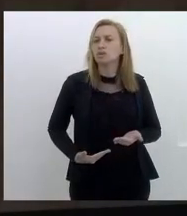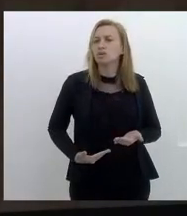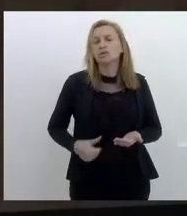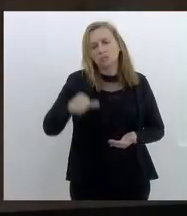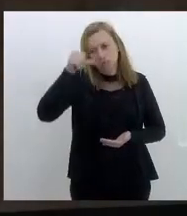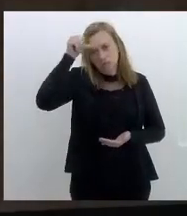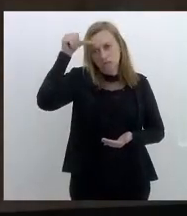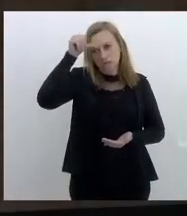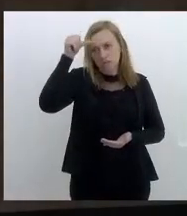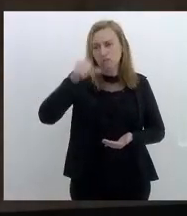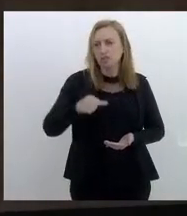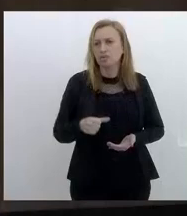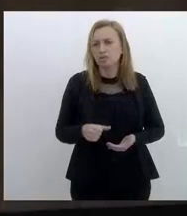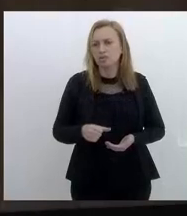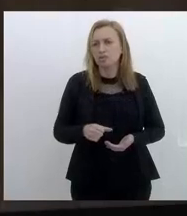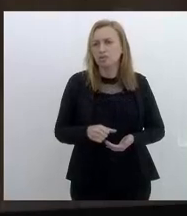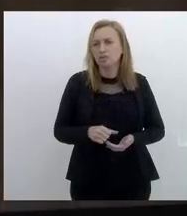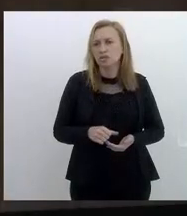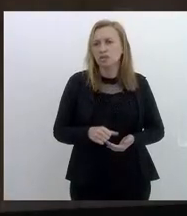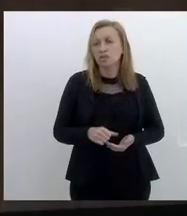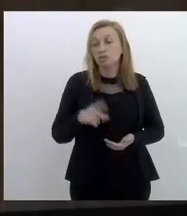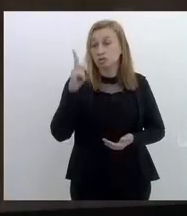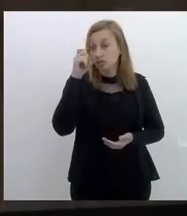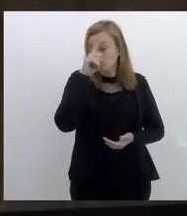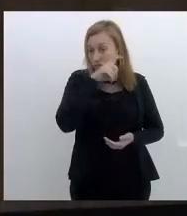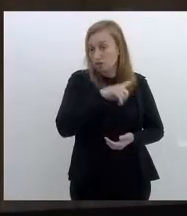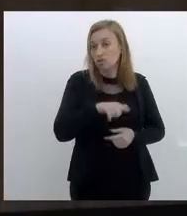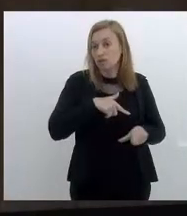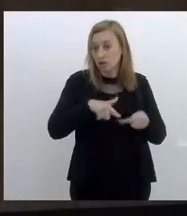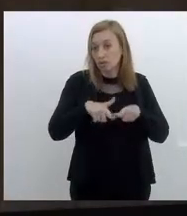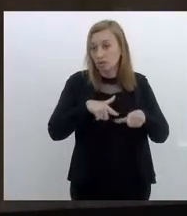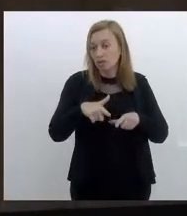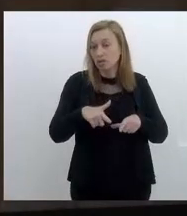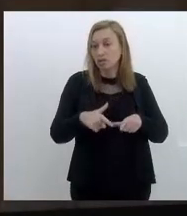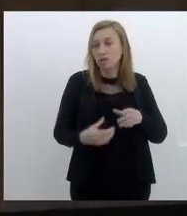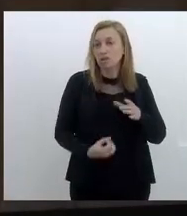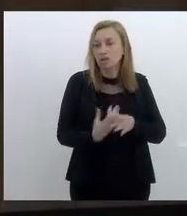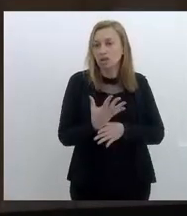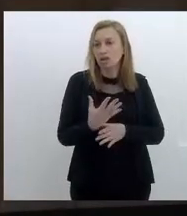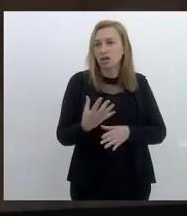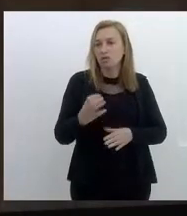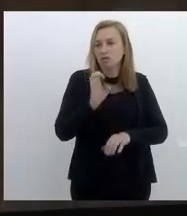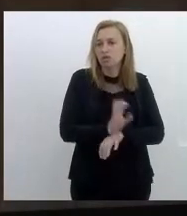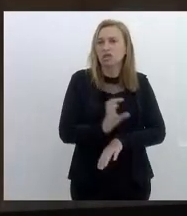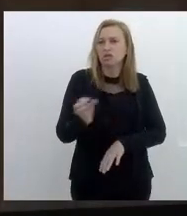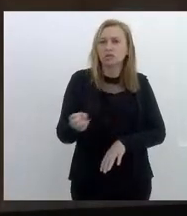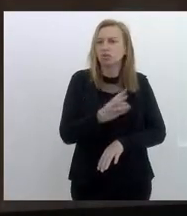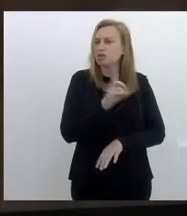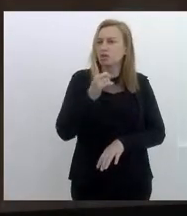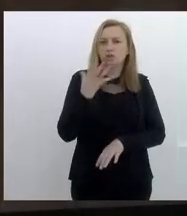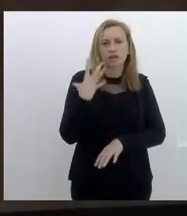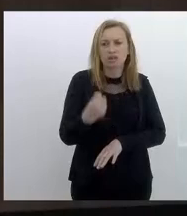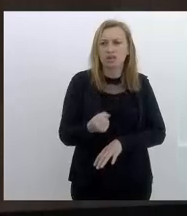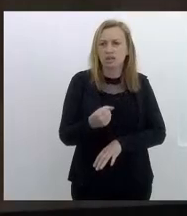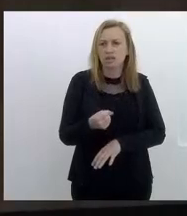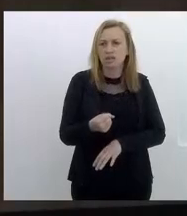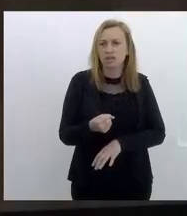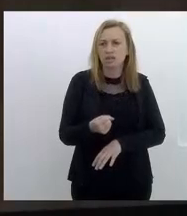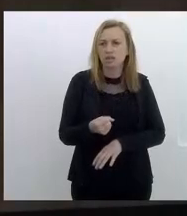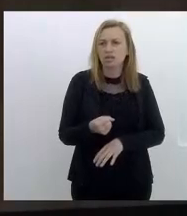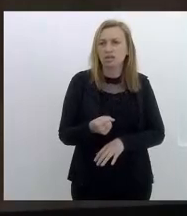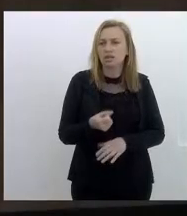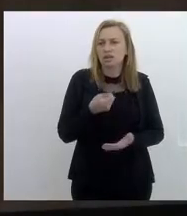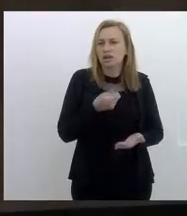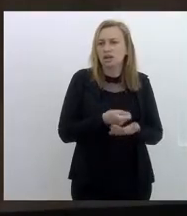Cláudio Castro que tá nessa dura missão de construir um estado novo não se submeta a essas